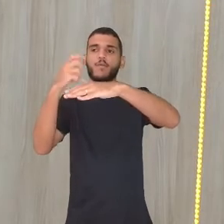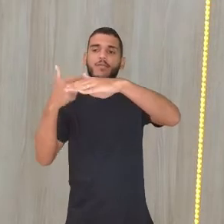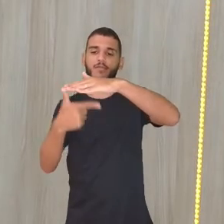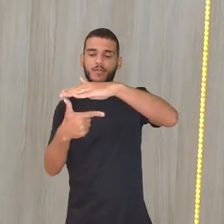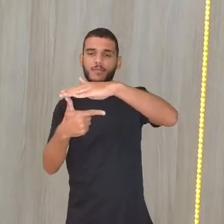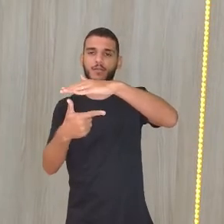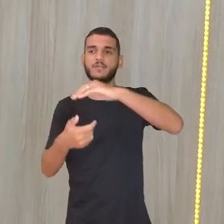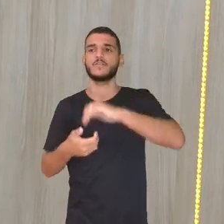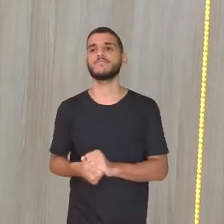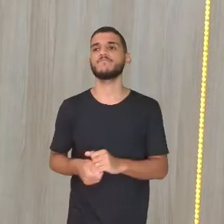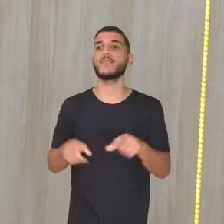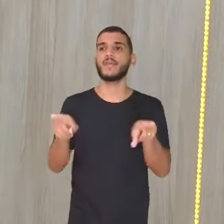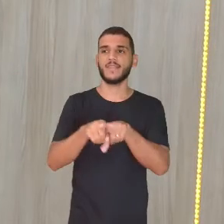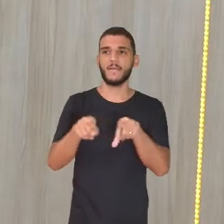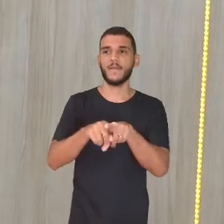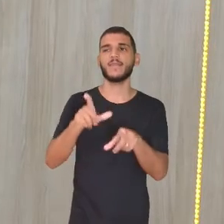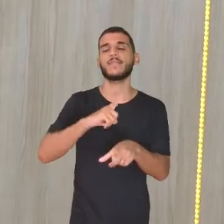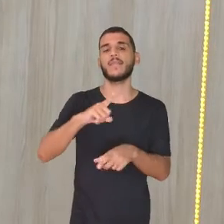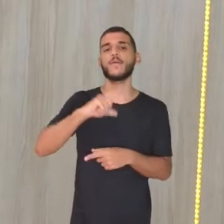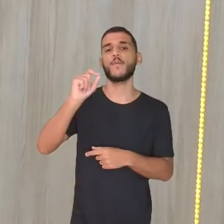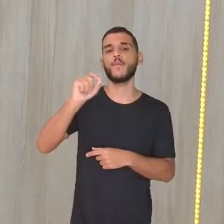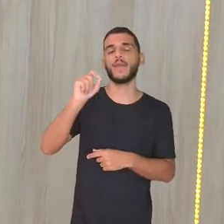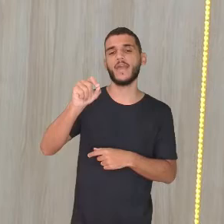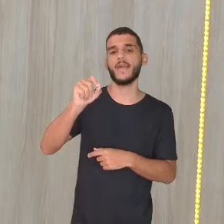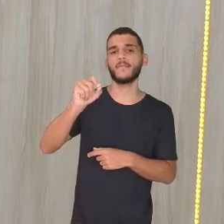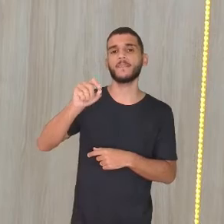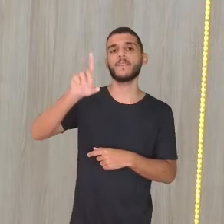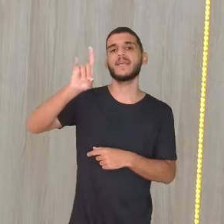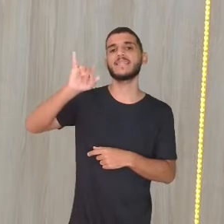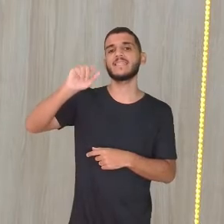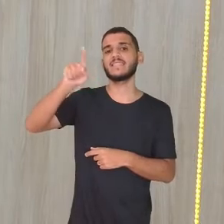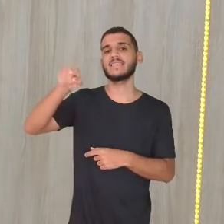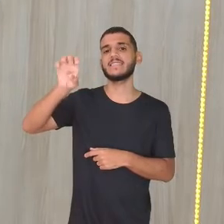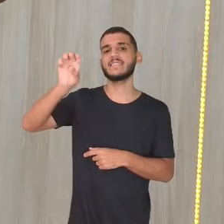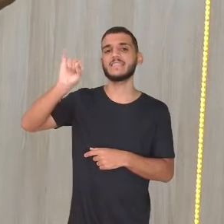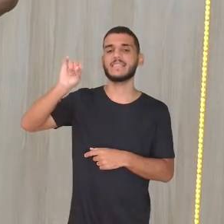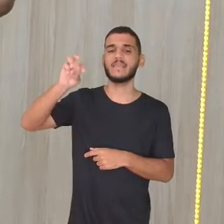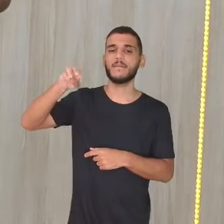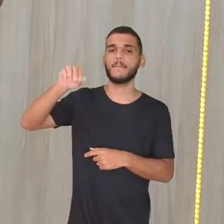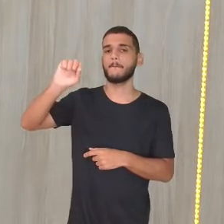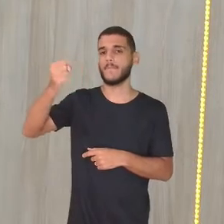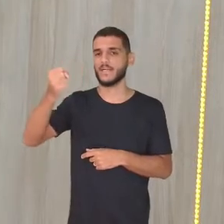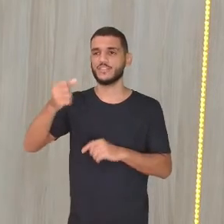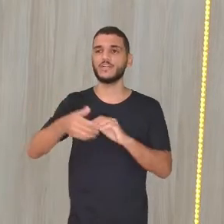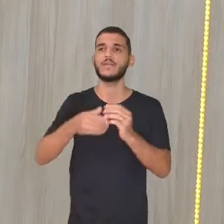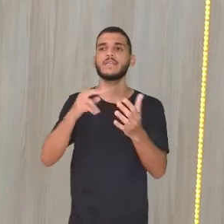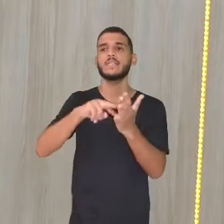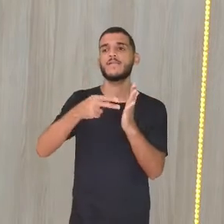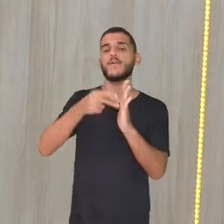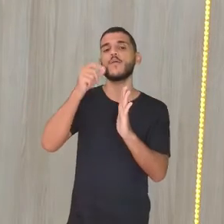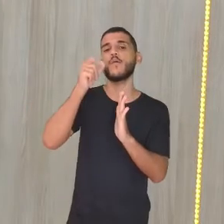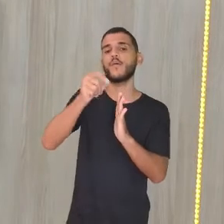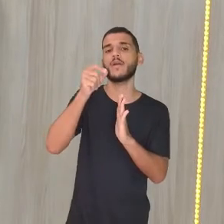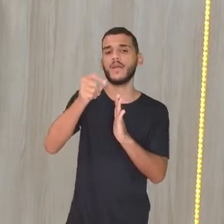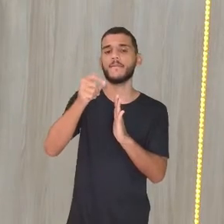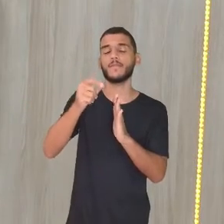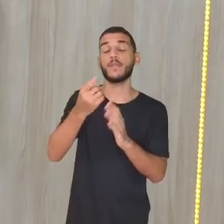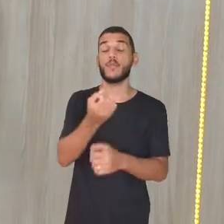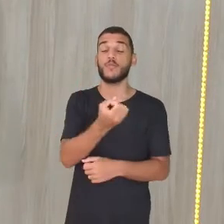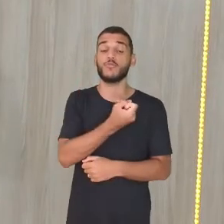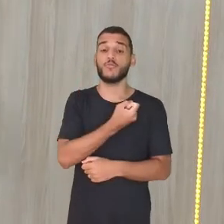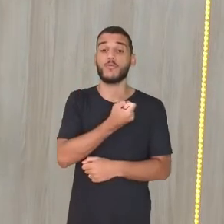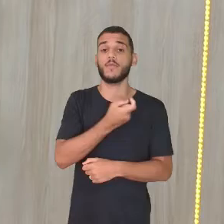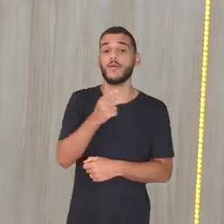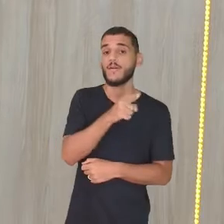tem as dízimas periódicas. Elas também são números racionais. Dízima periódica são números que